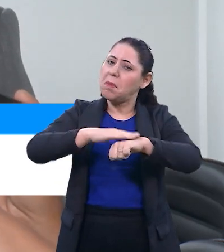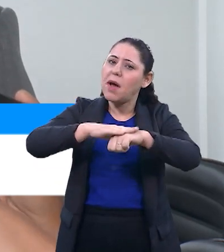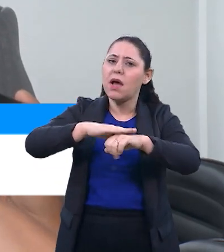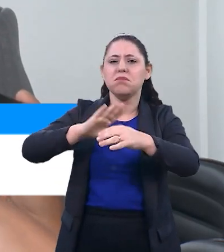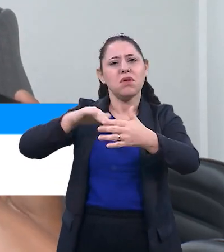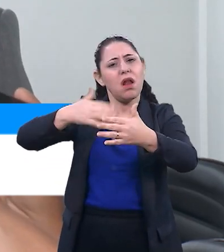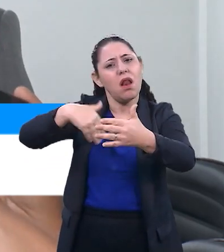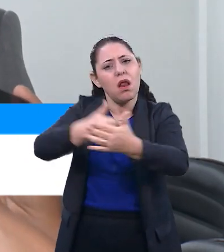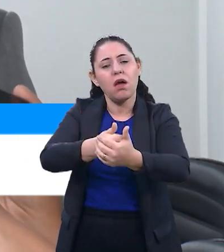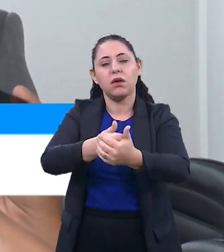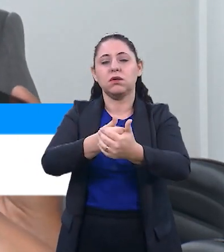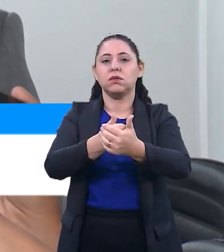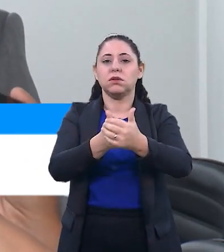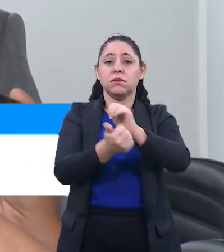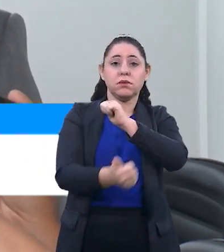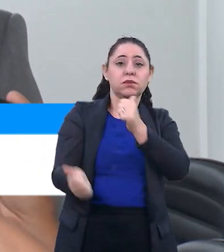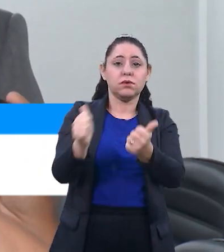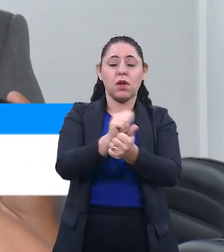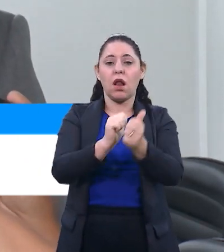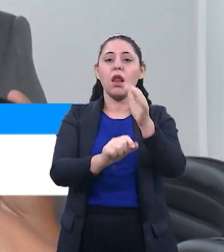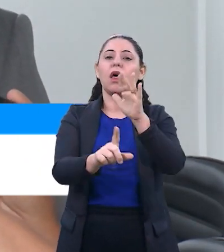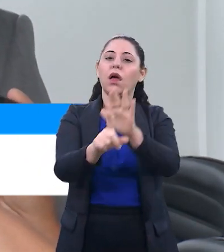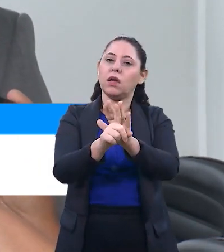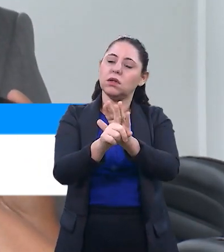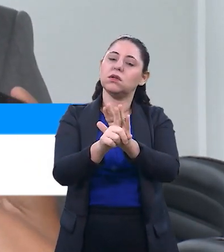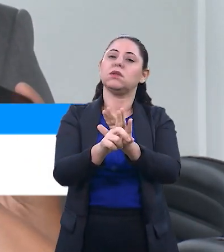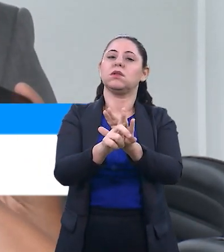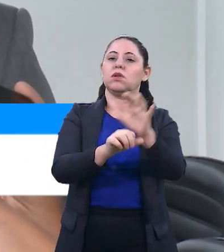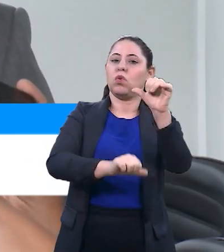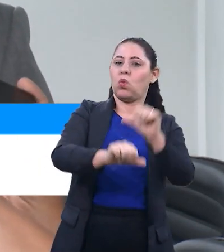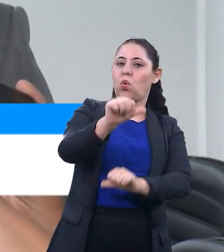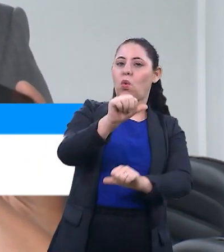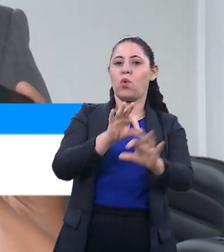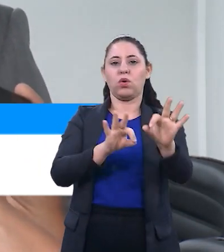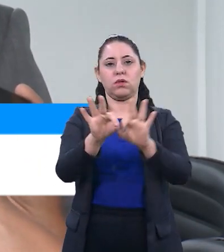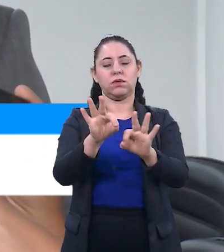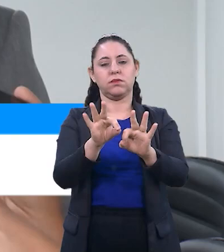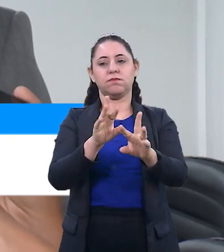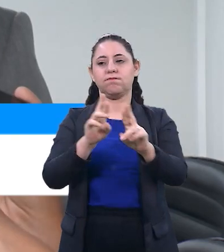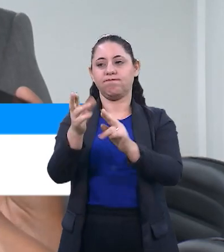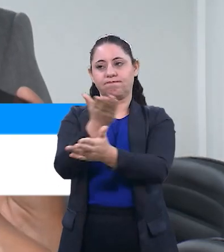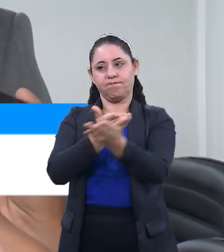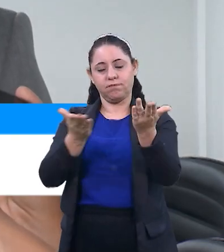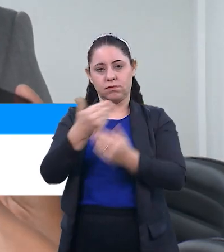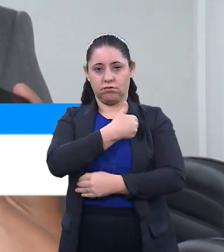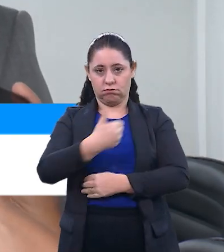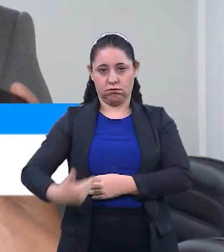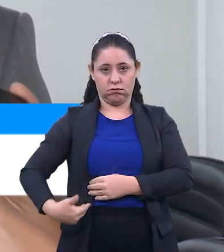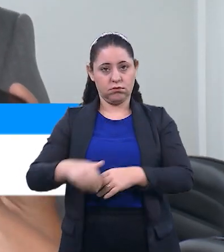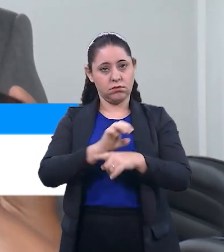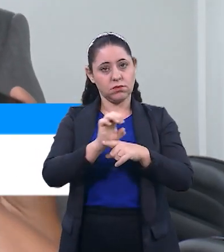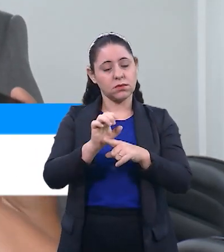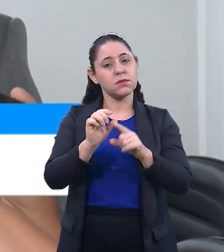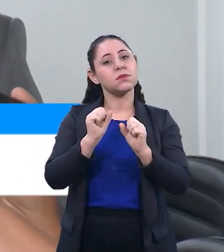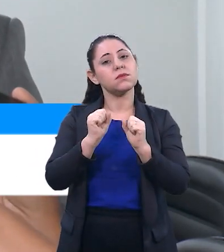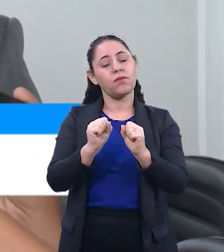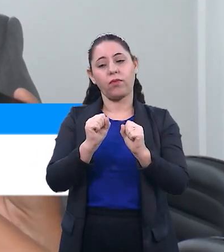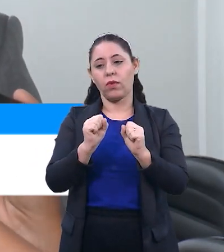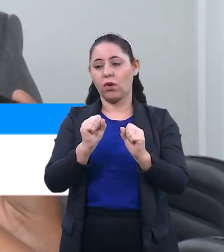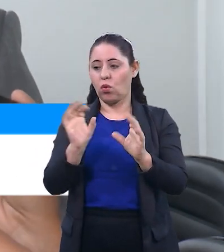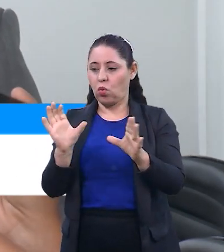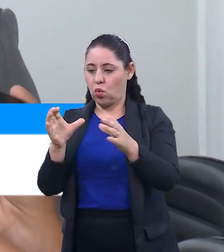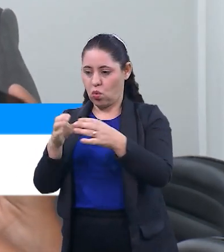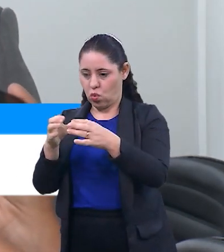aprimorar, desenvolver e aperfeiçoar as leis estaduais e também fazer a interlocução junto ao governo do estado, para que